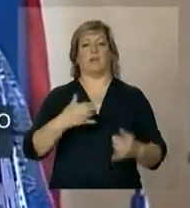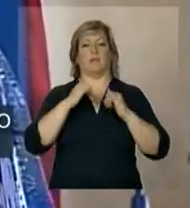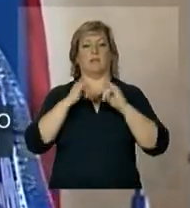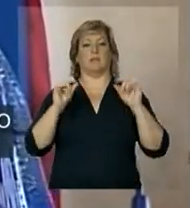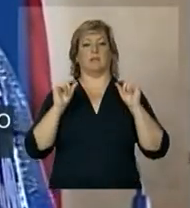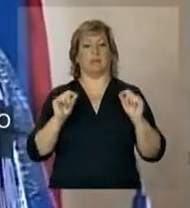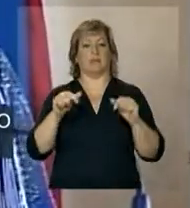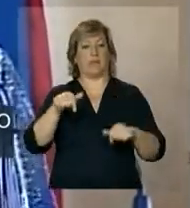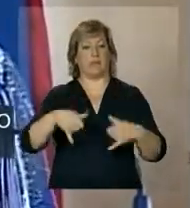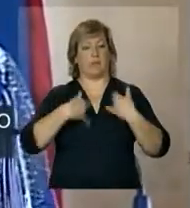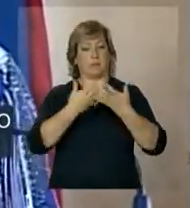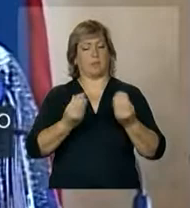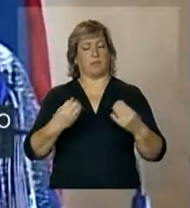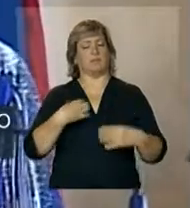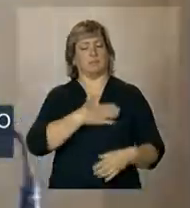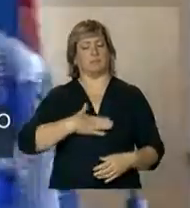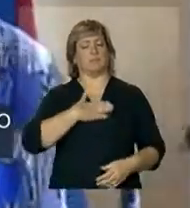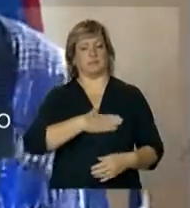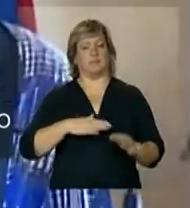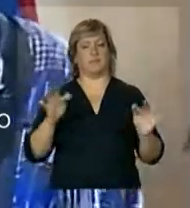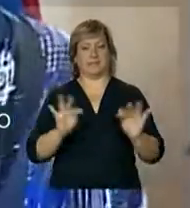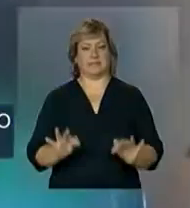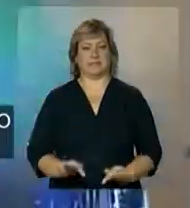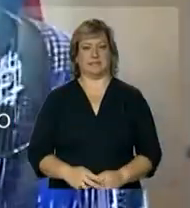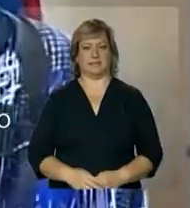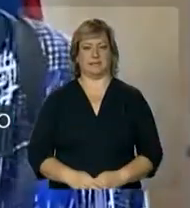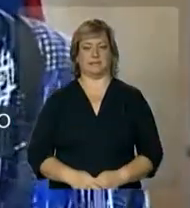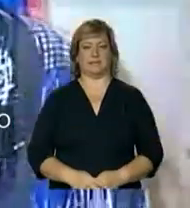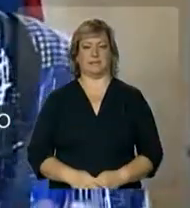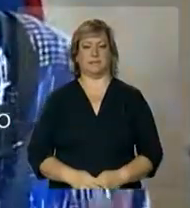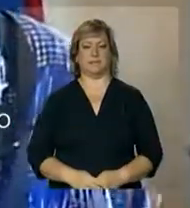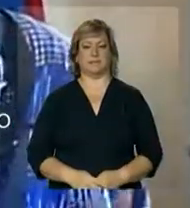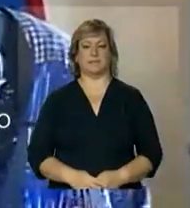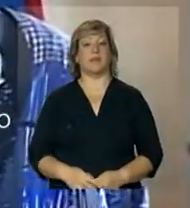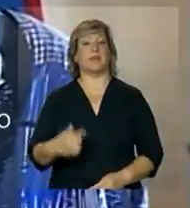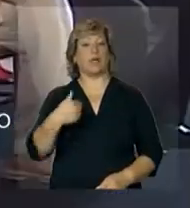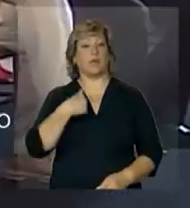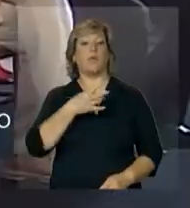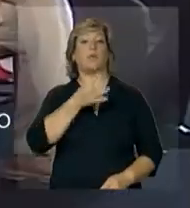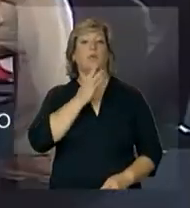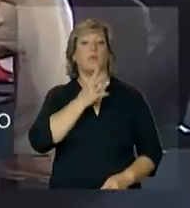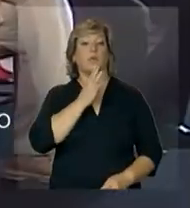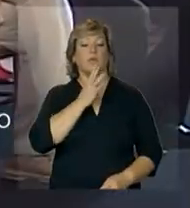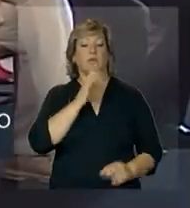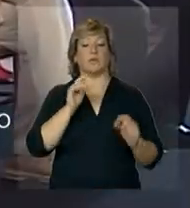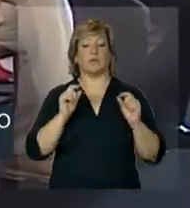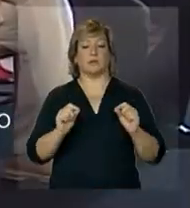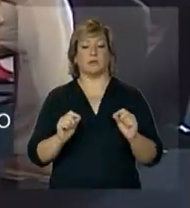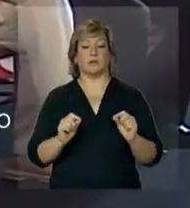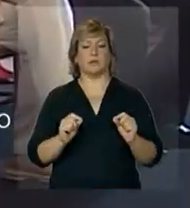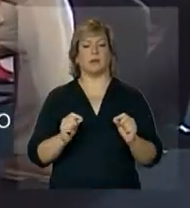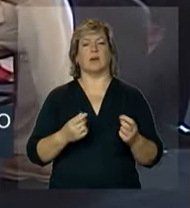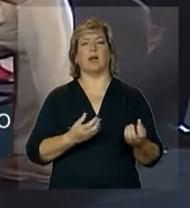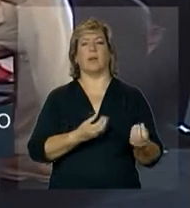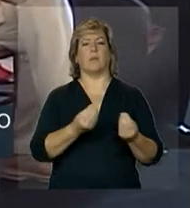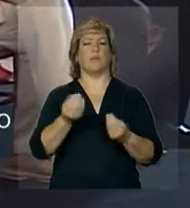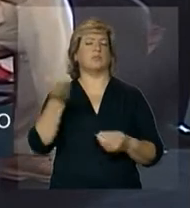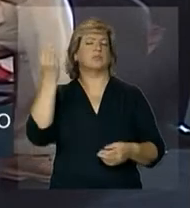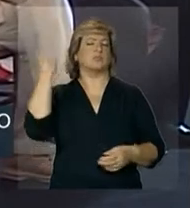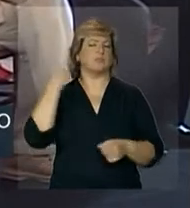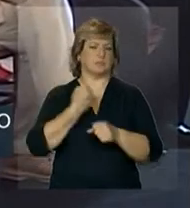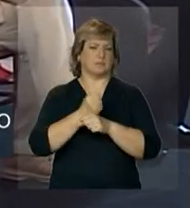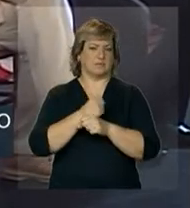essa homenagem muito me honra. Eu conheço há bastante tempo São